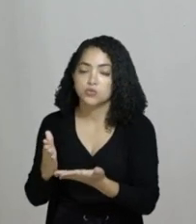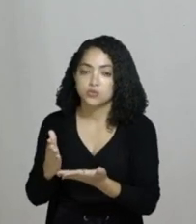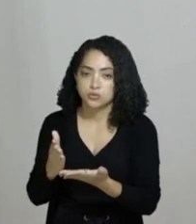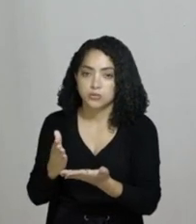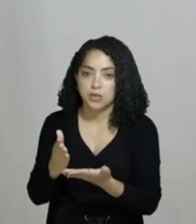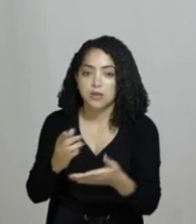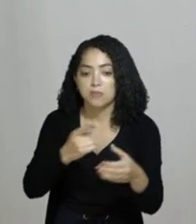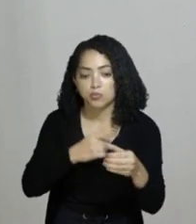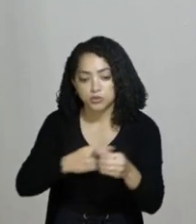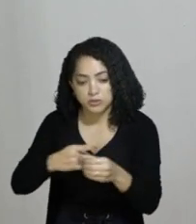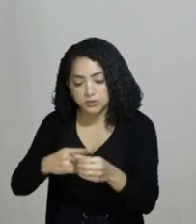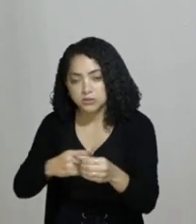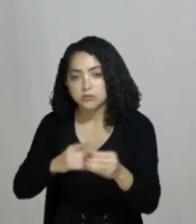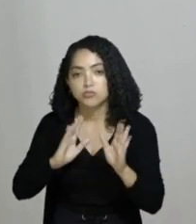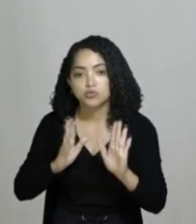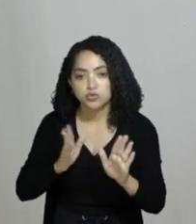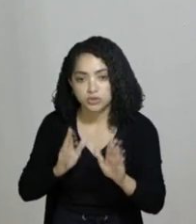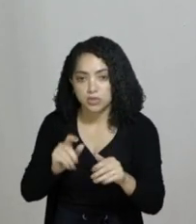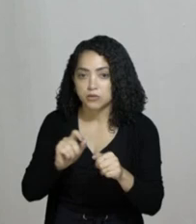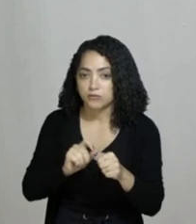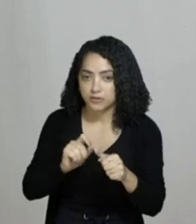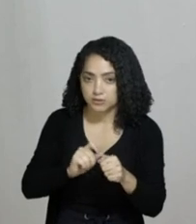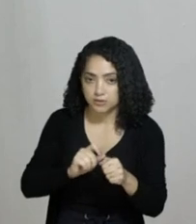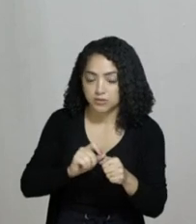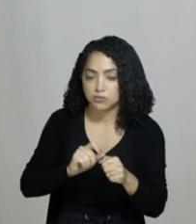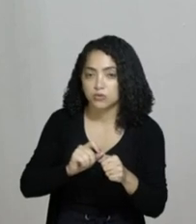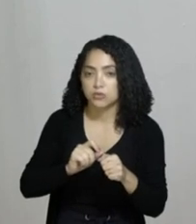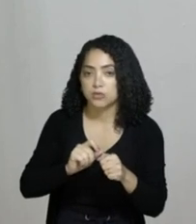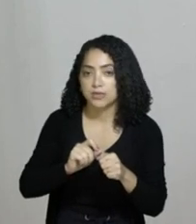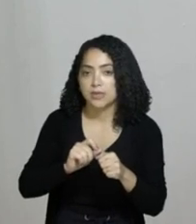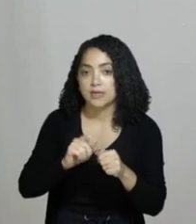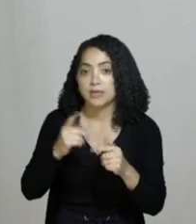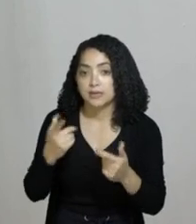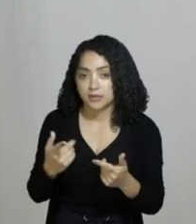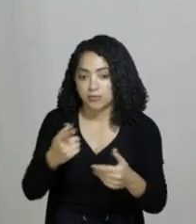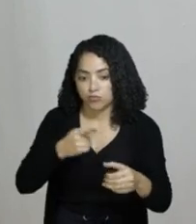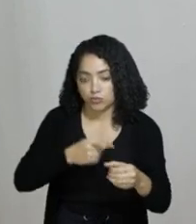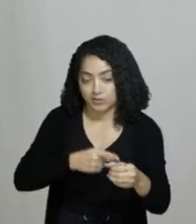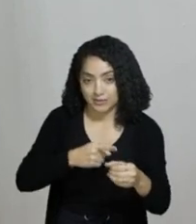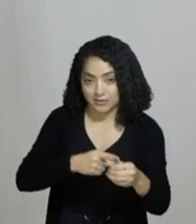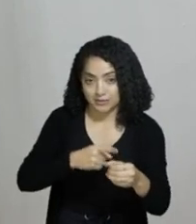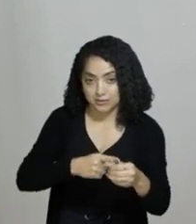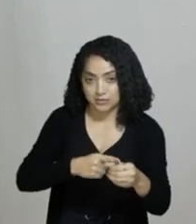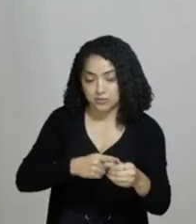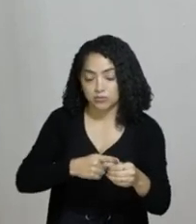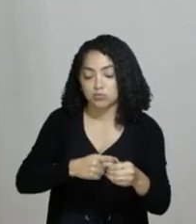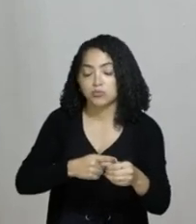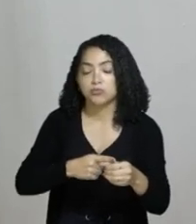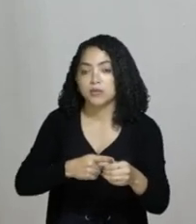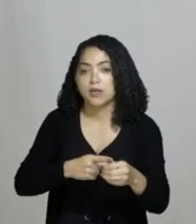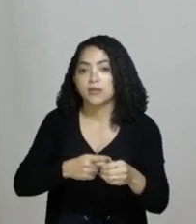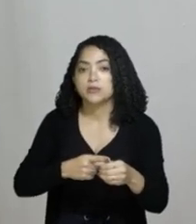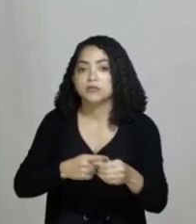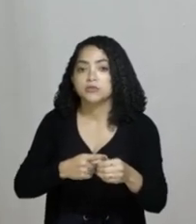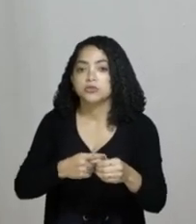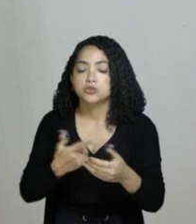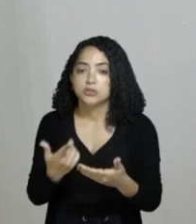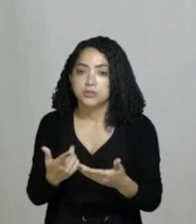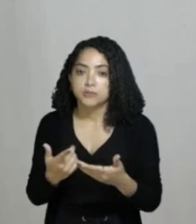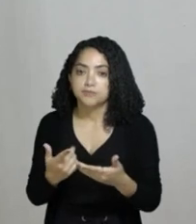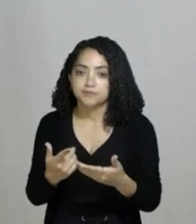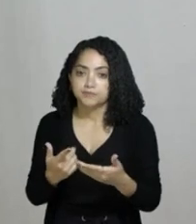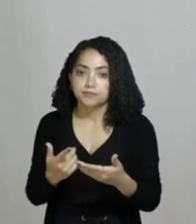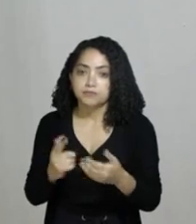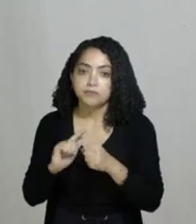implementando e quero destacar o município de Garopaba nós temos aqui a presença do